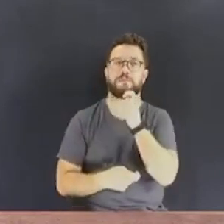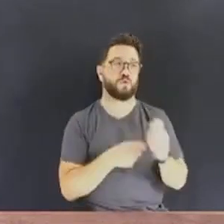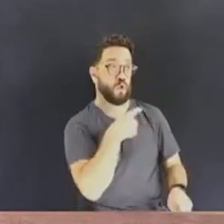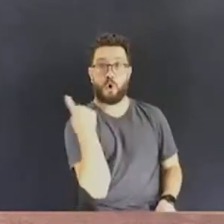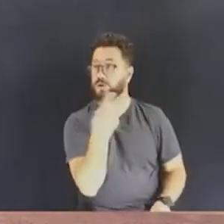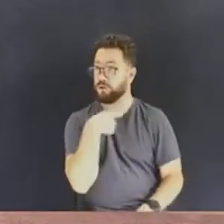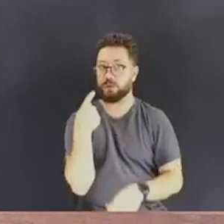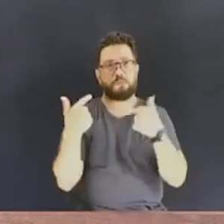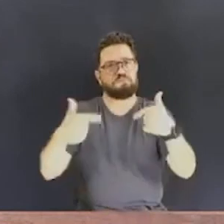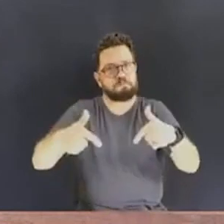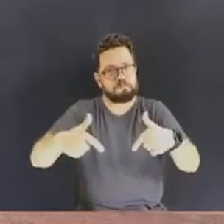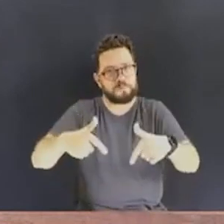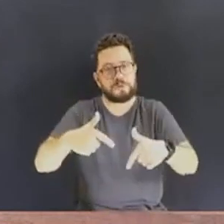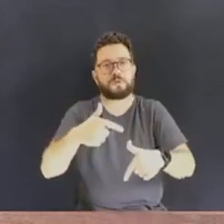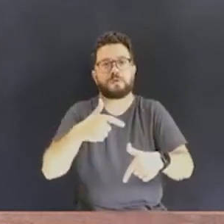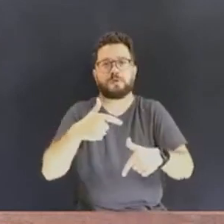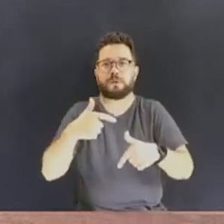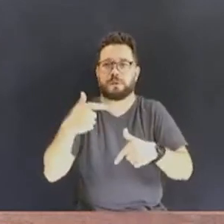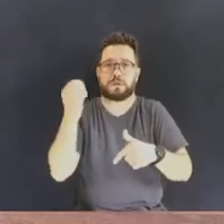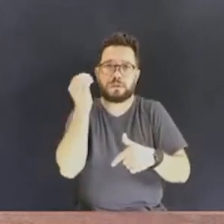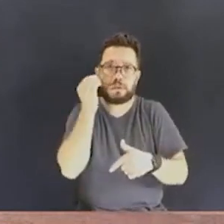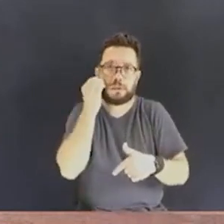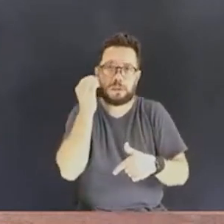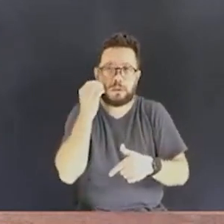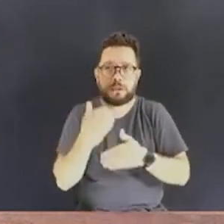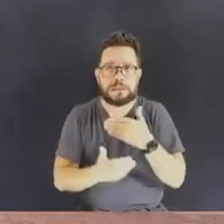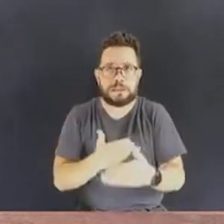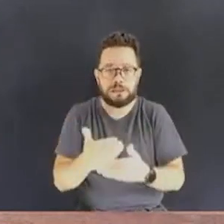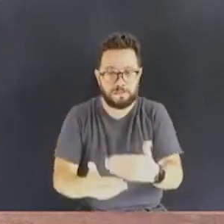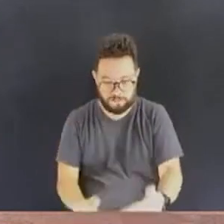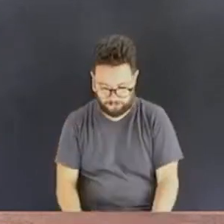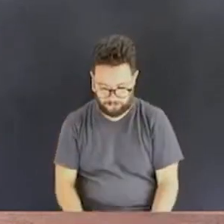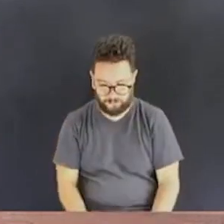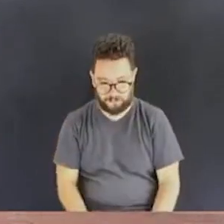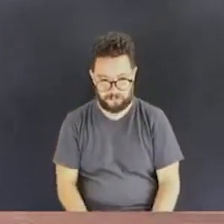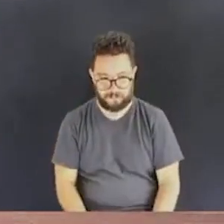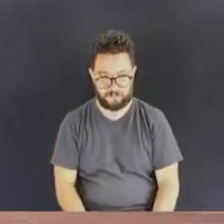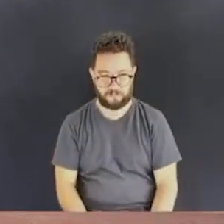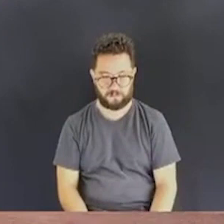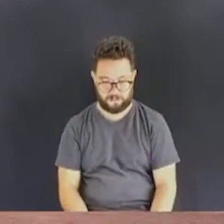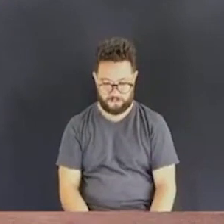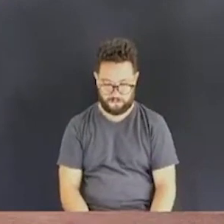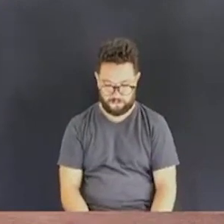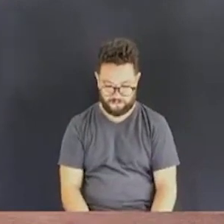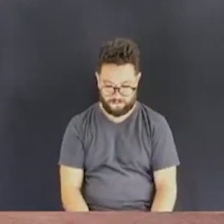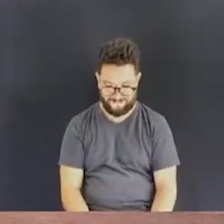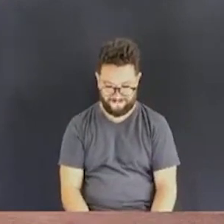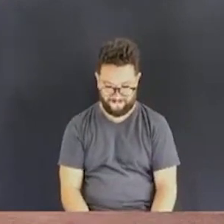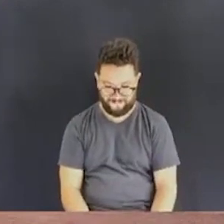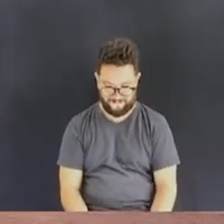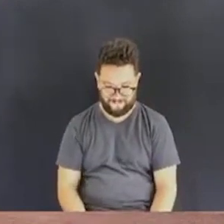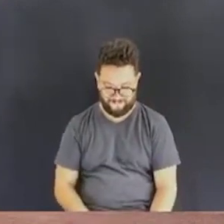de macrodrenagem, microdrenagem, a drenagem do delta do canal Belém, onde ele encontra o Iguaçu para ter um